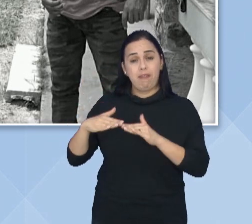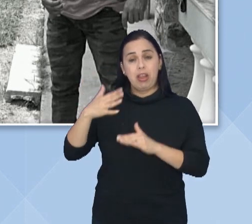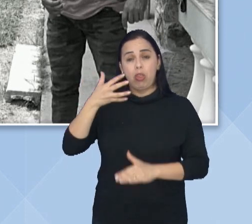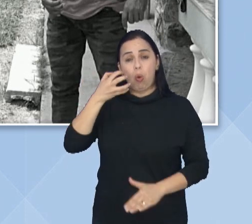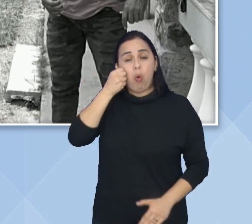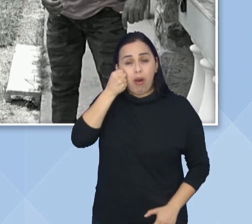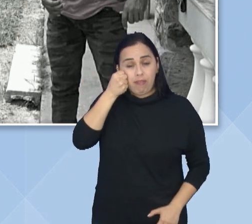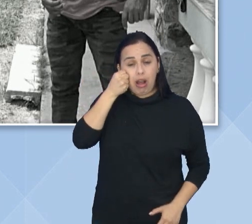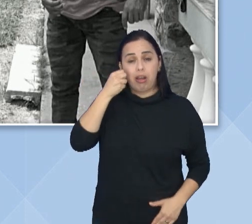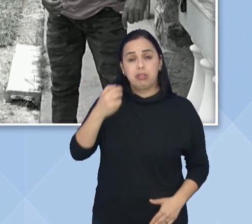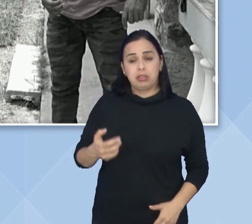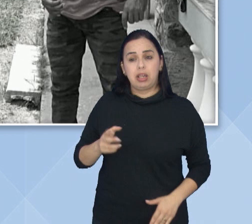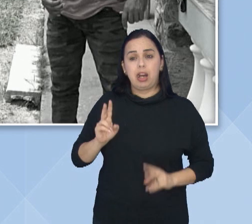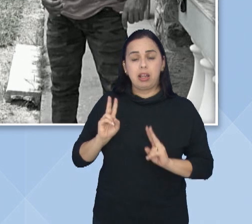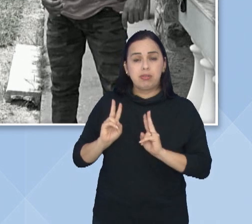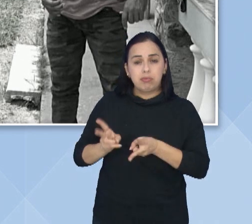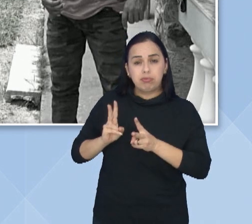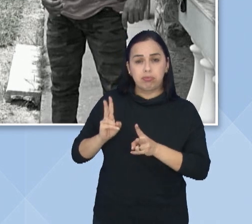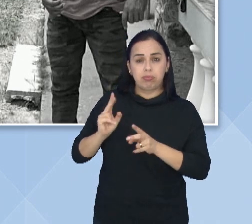muito ligada